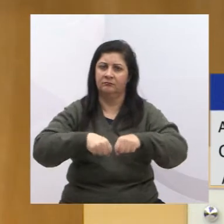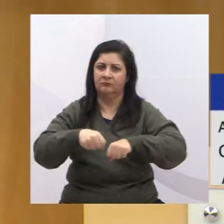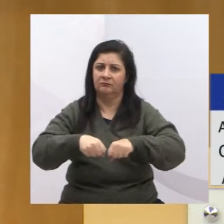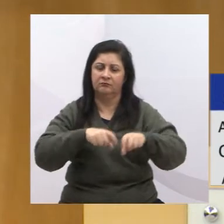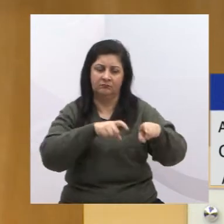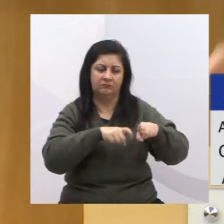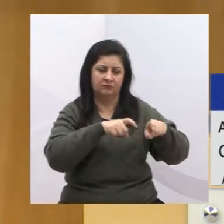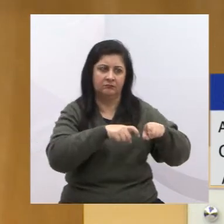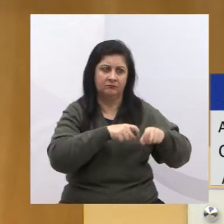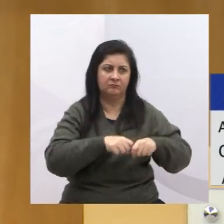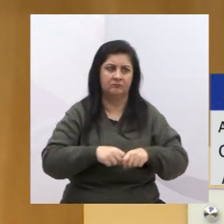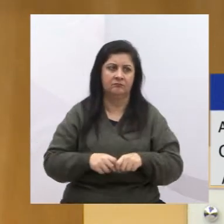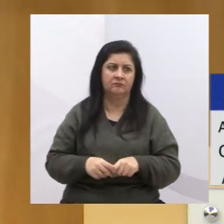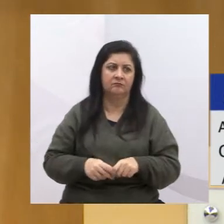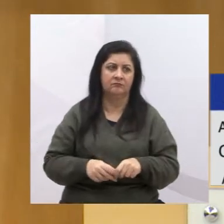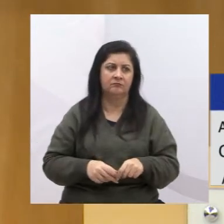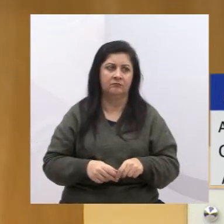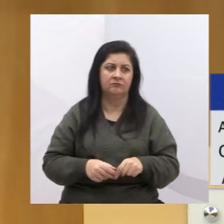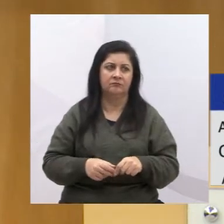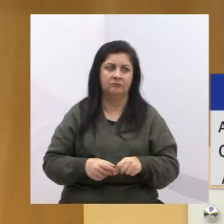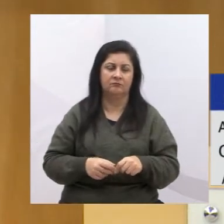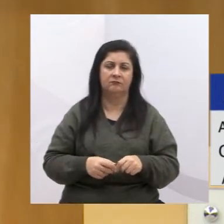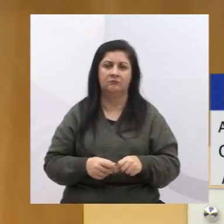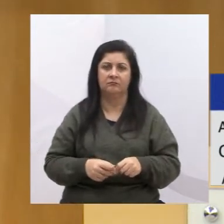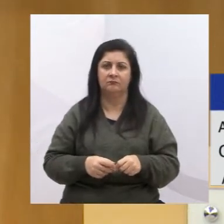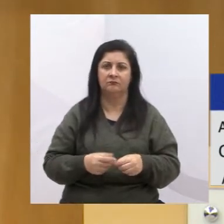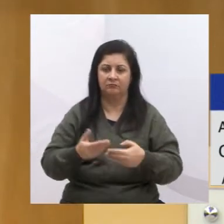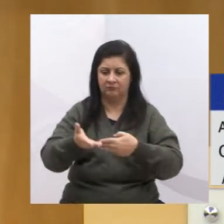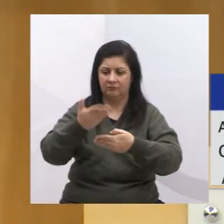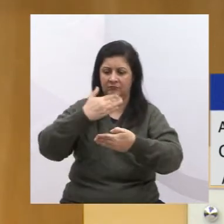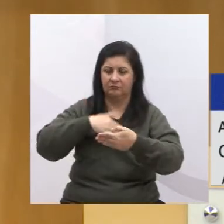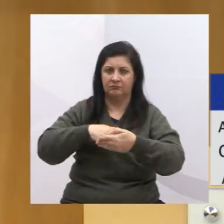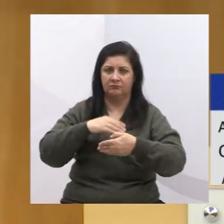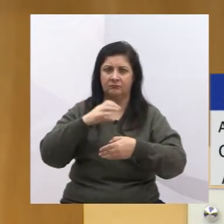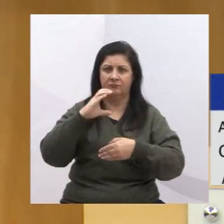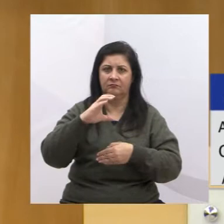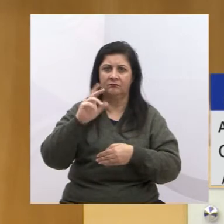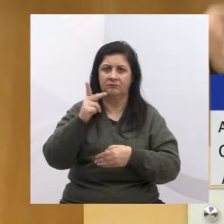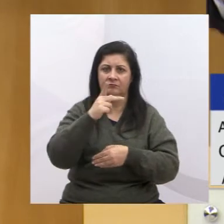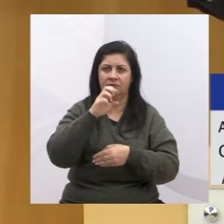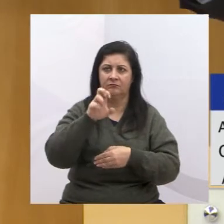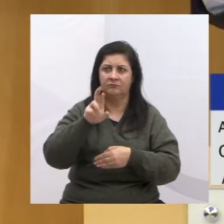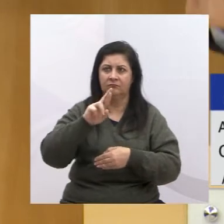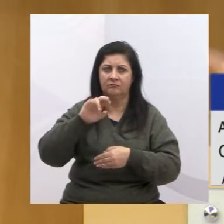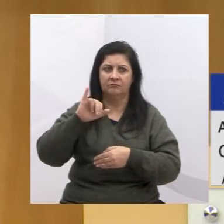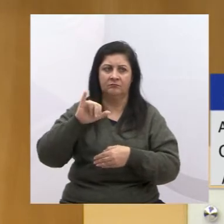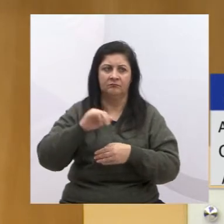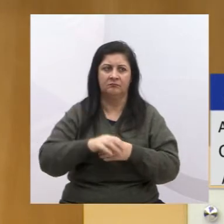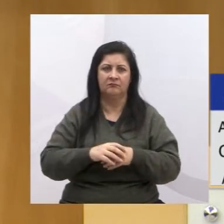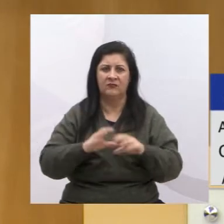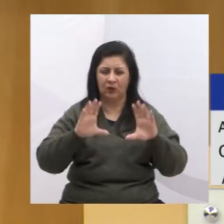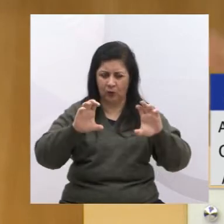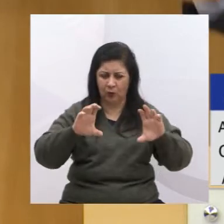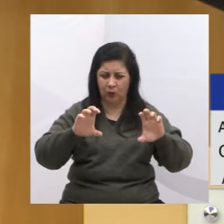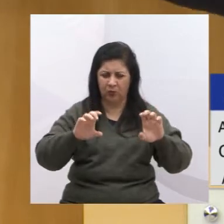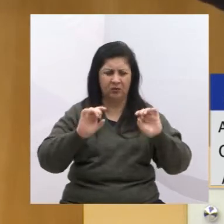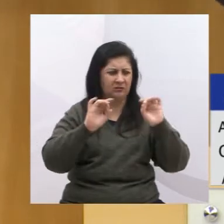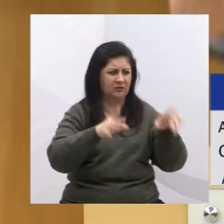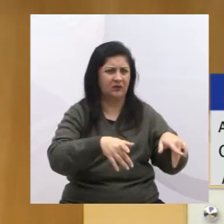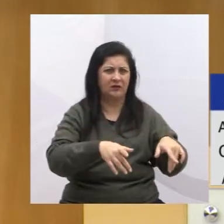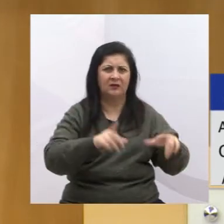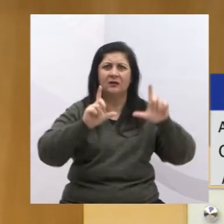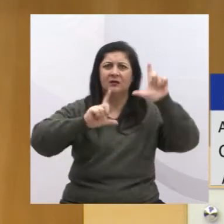rural, fiz o caminho hoje aqui, que passa por trás da Terna, a estrada do Remedinho, colchão jogado,